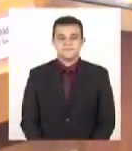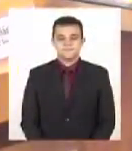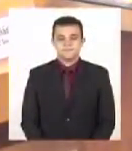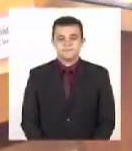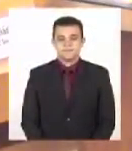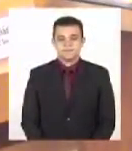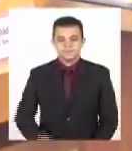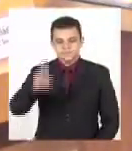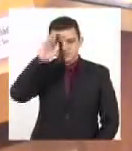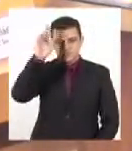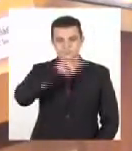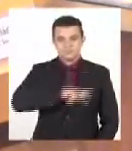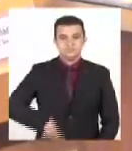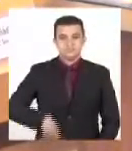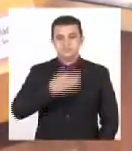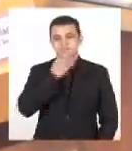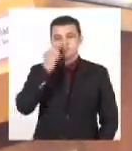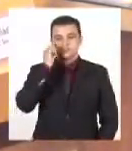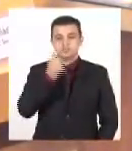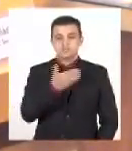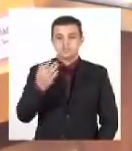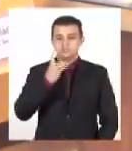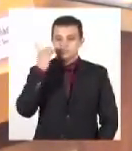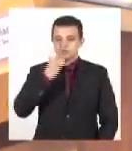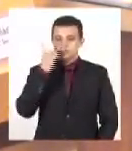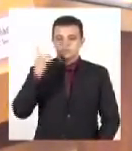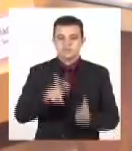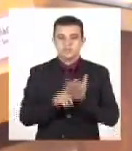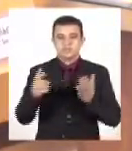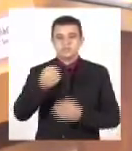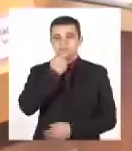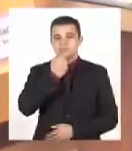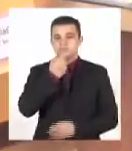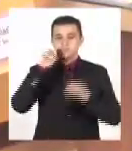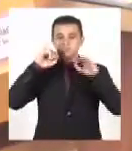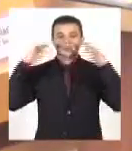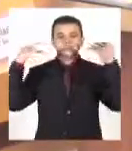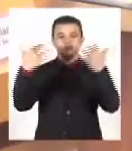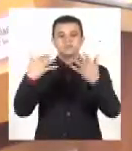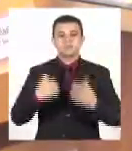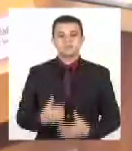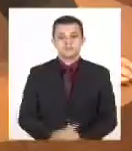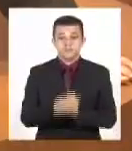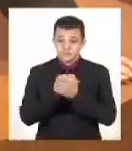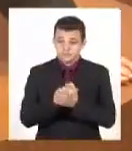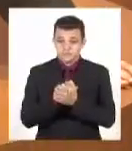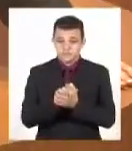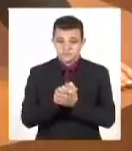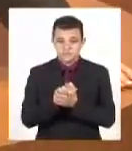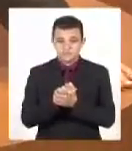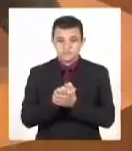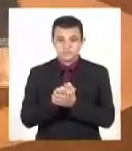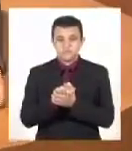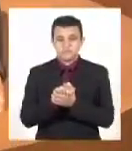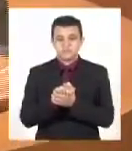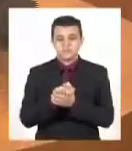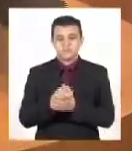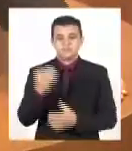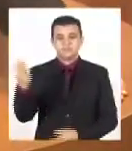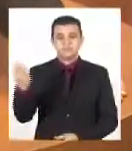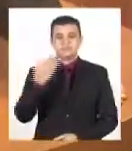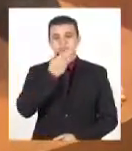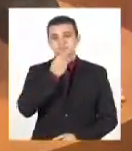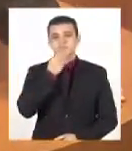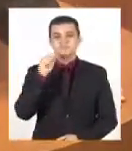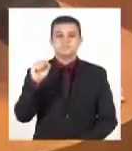Senhor presidente, deputados, deputadas, imprensa, galeria, saudar aqui o companheiro